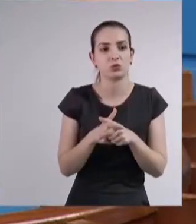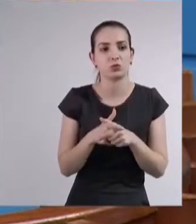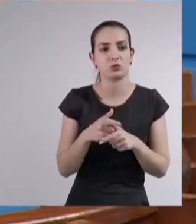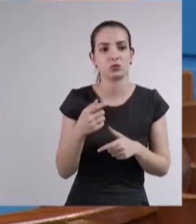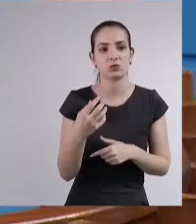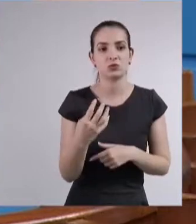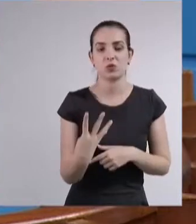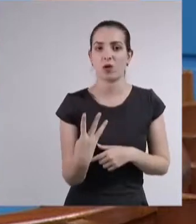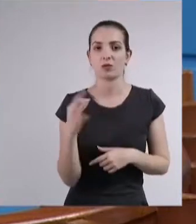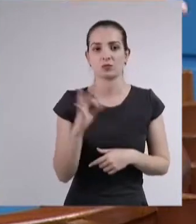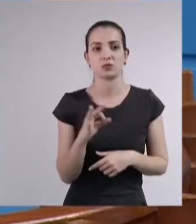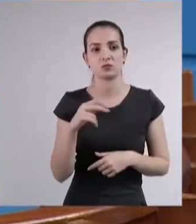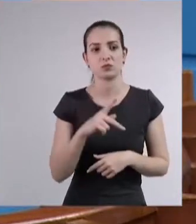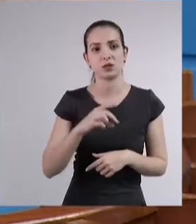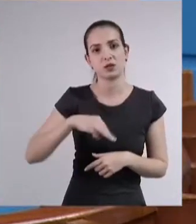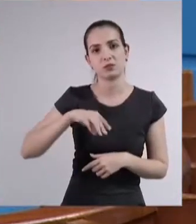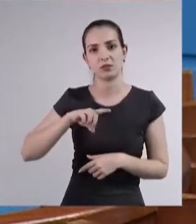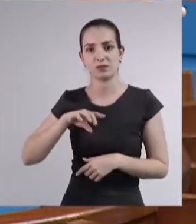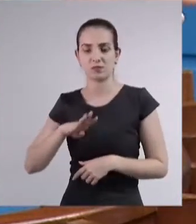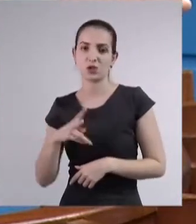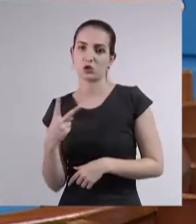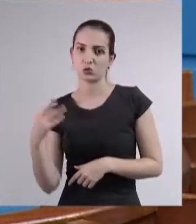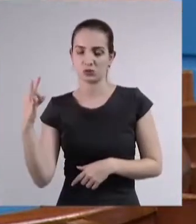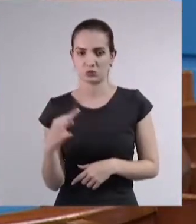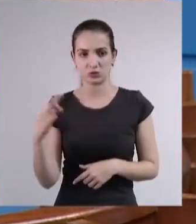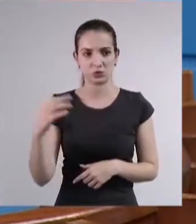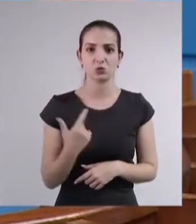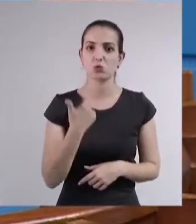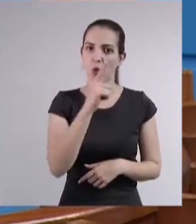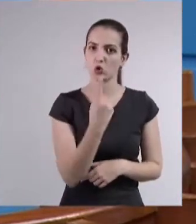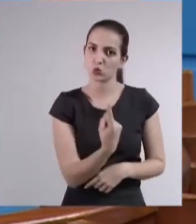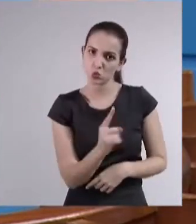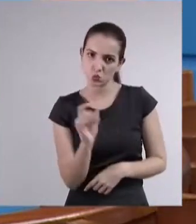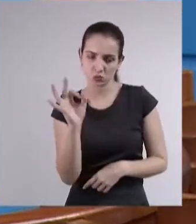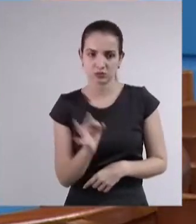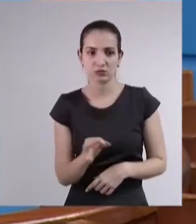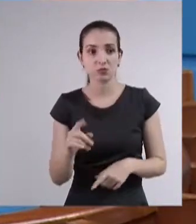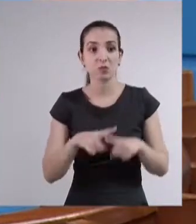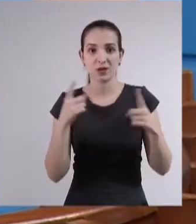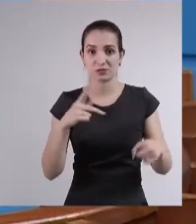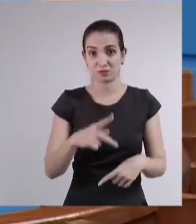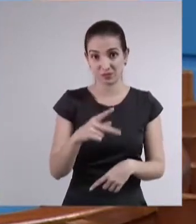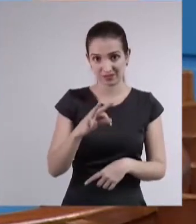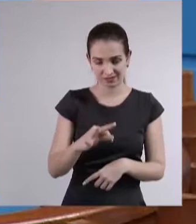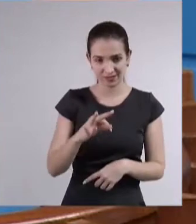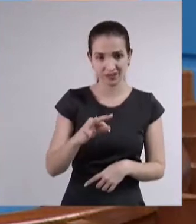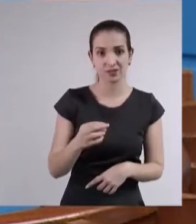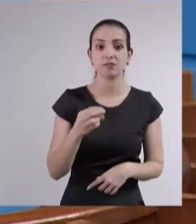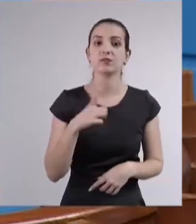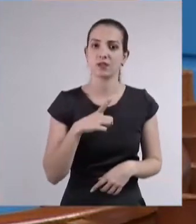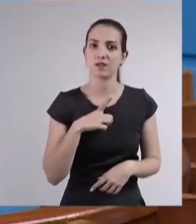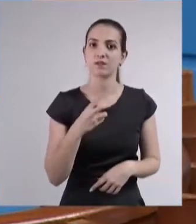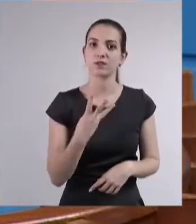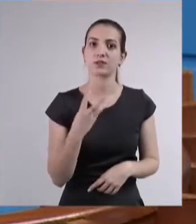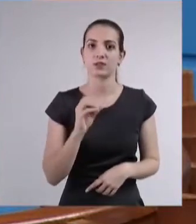4. PMDB, 2. O outro, 1. O PT teve 30%, então o PT está